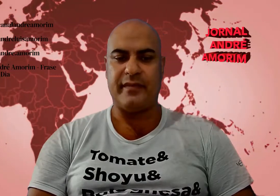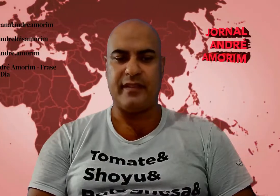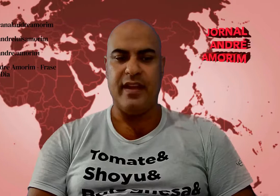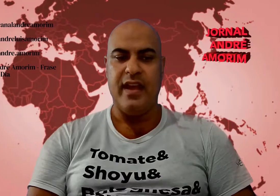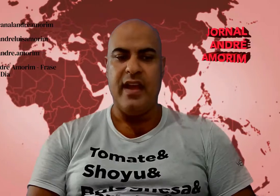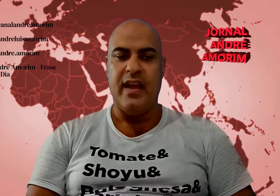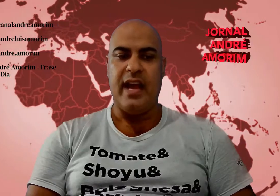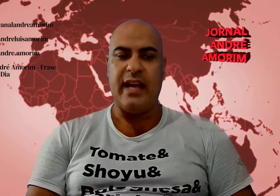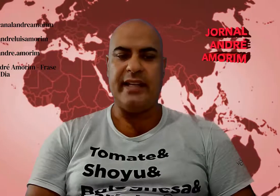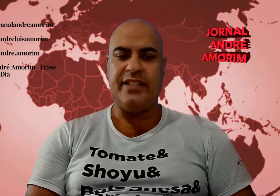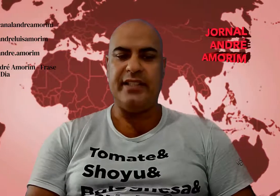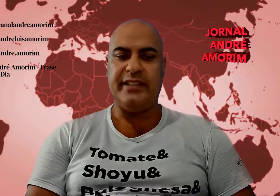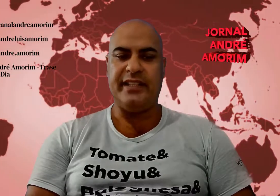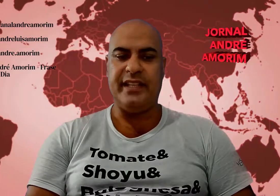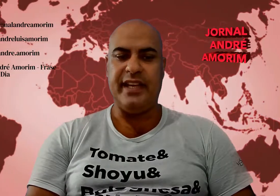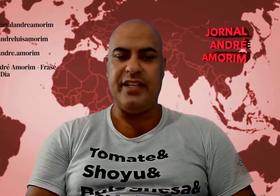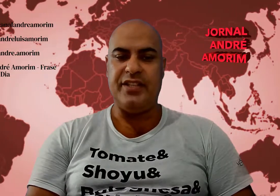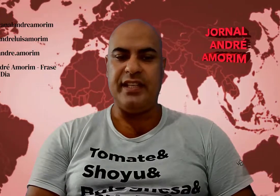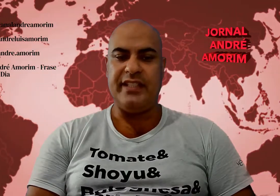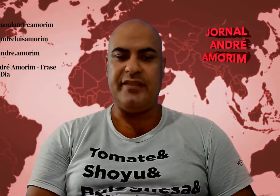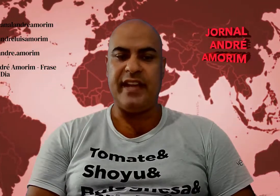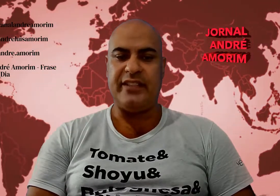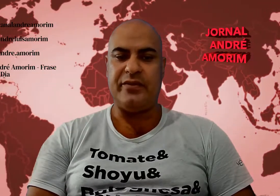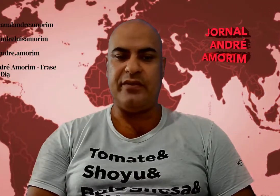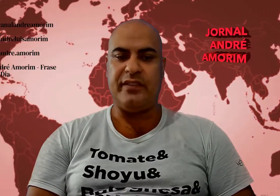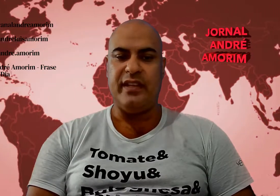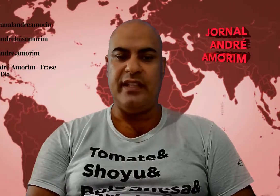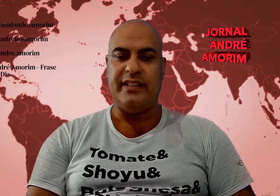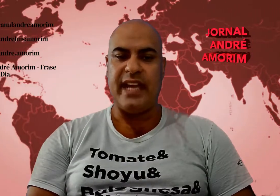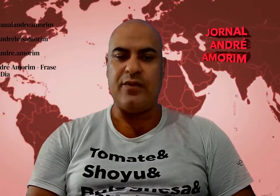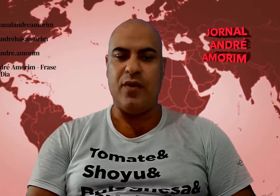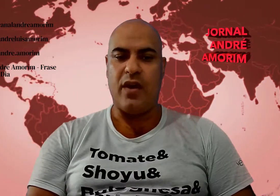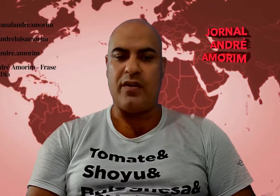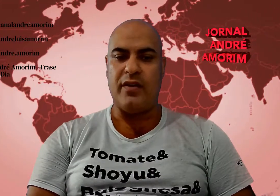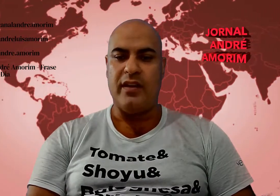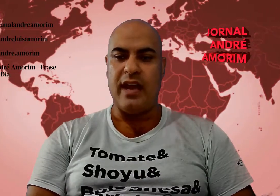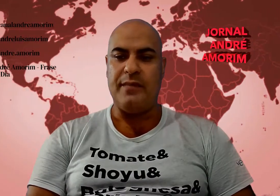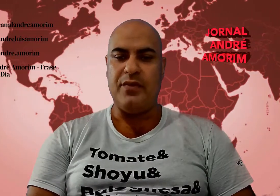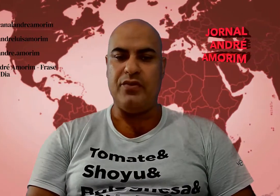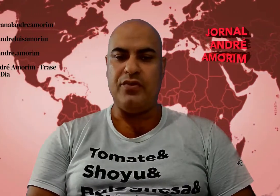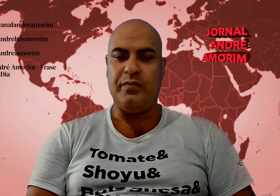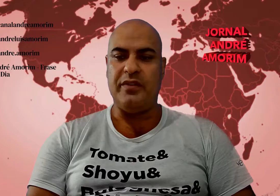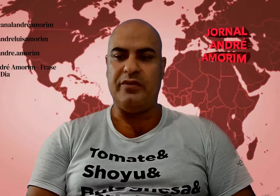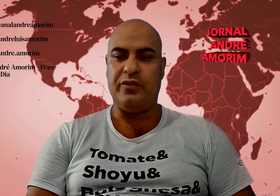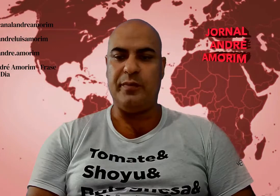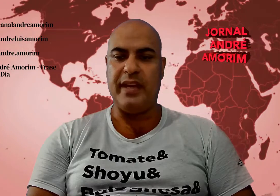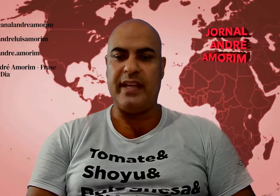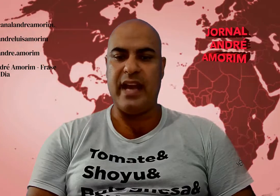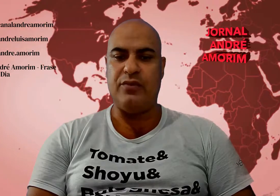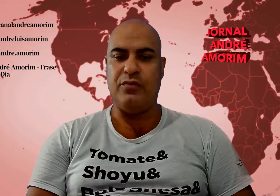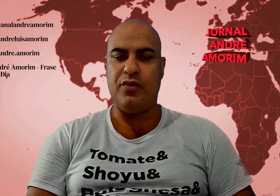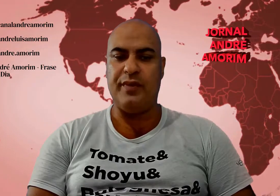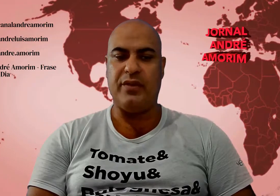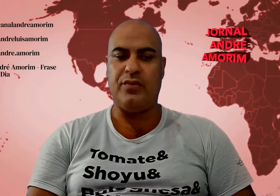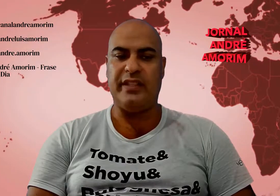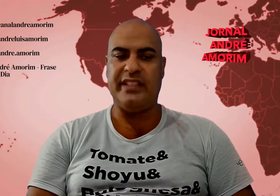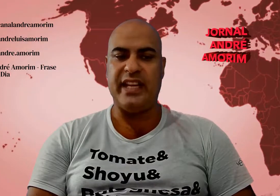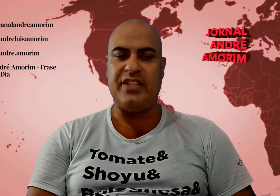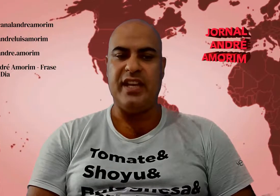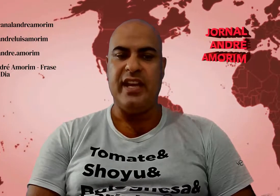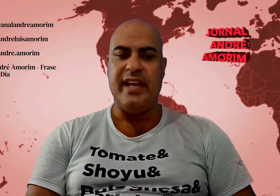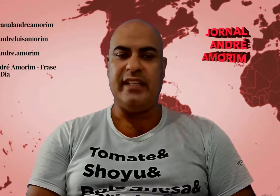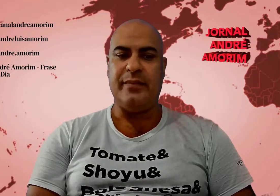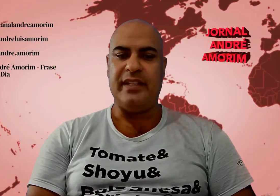Acredita-se que Gage estivesse com Zach Walker, amigo youtuber, num supercarro no momento